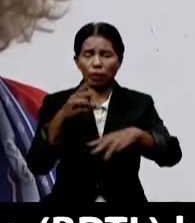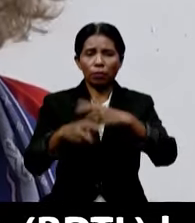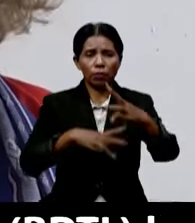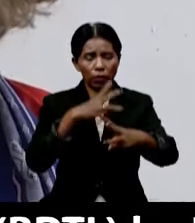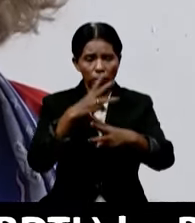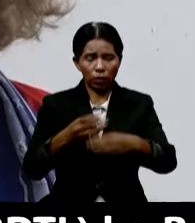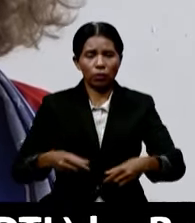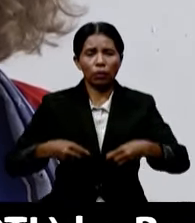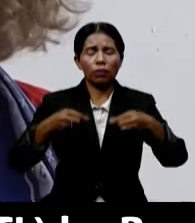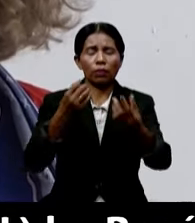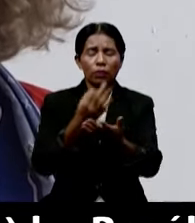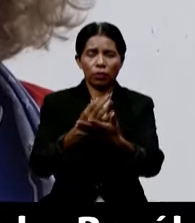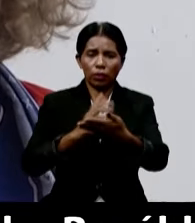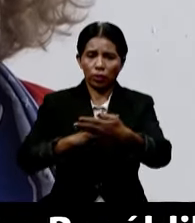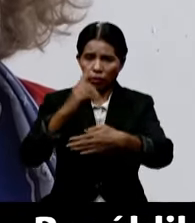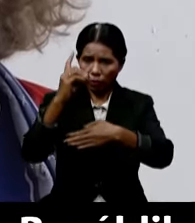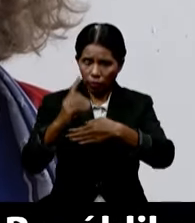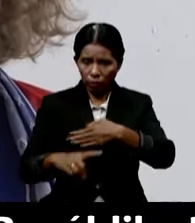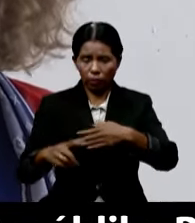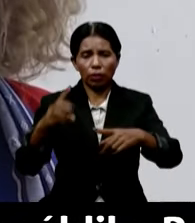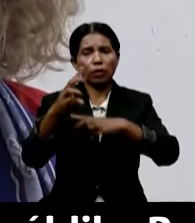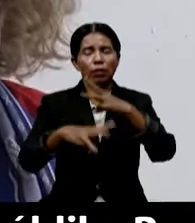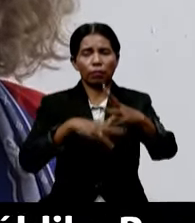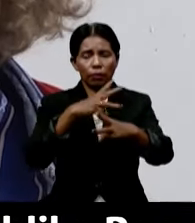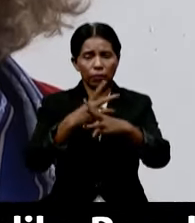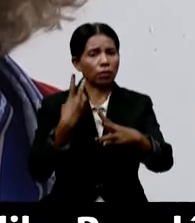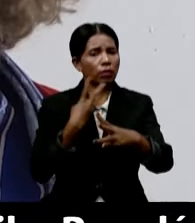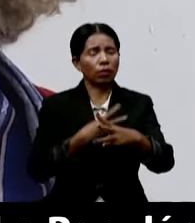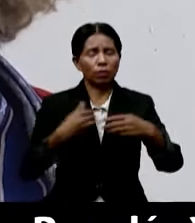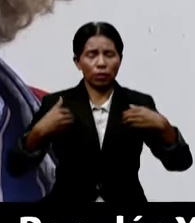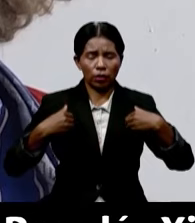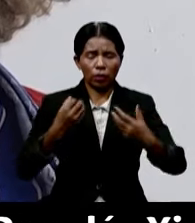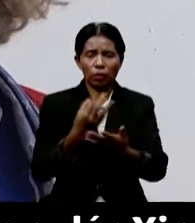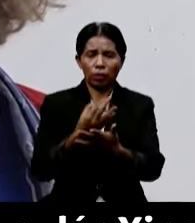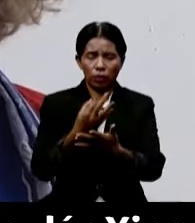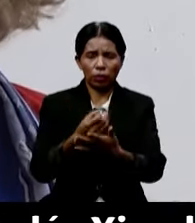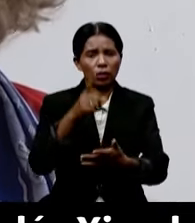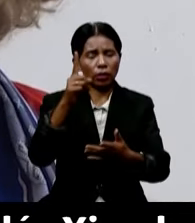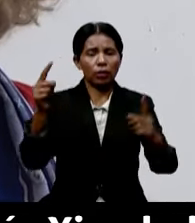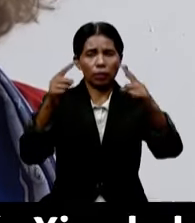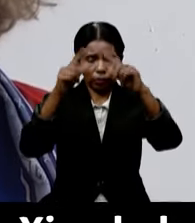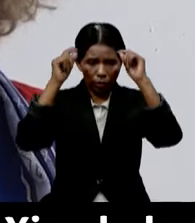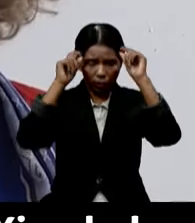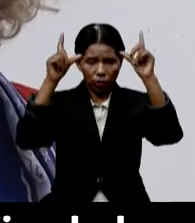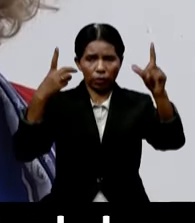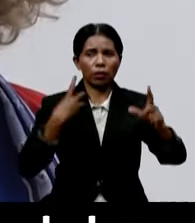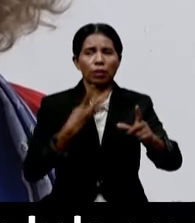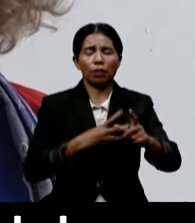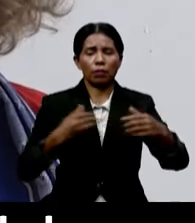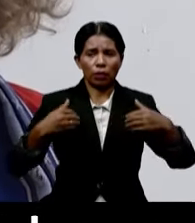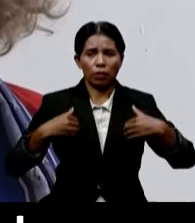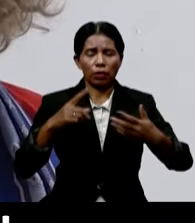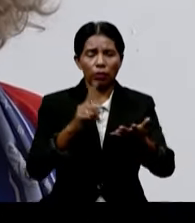ba investimento, desenvolvimento e o mundo tomak. Ami e a fonte financiamento e de Timor-Leste, no ami mos